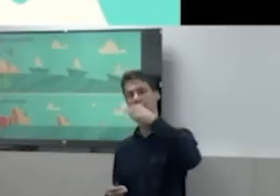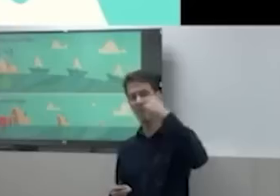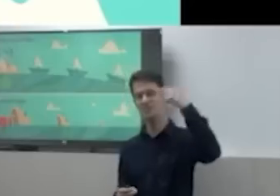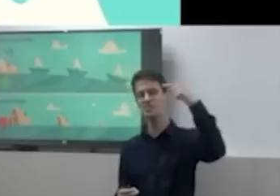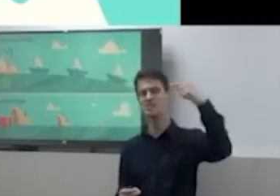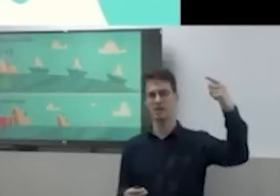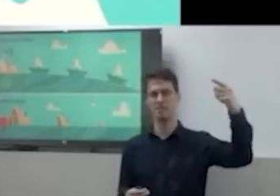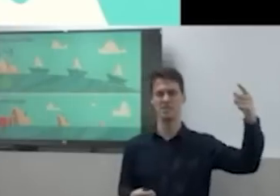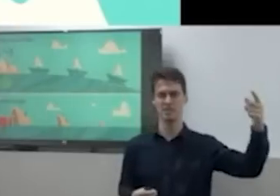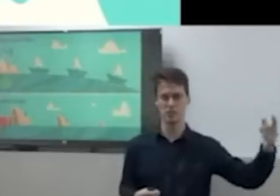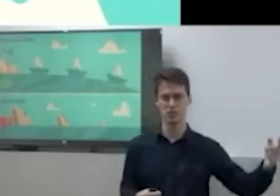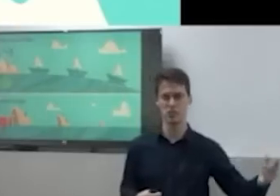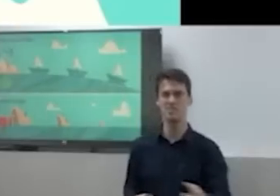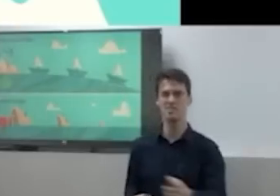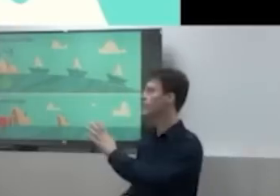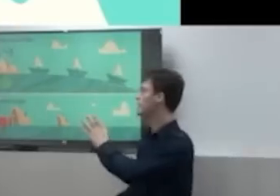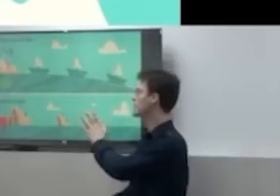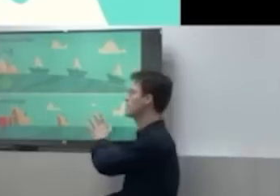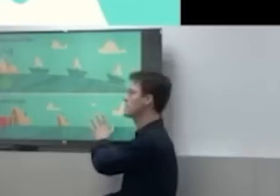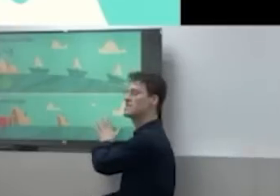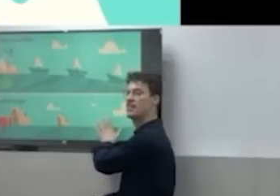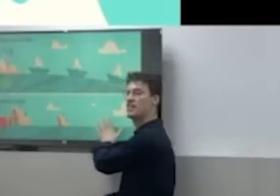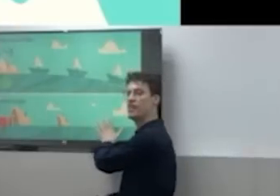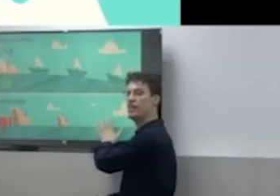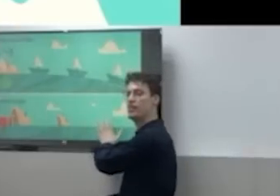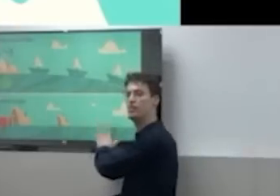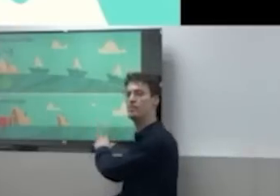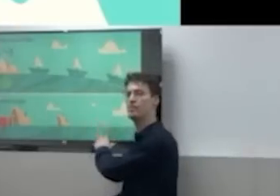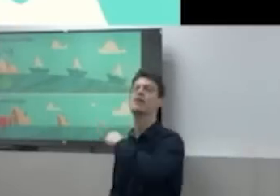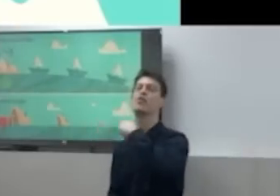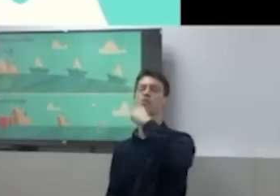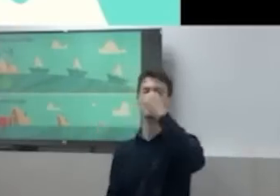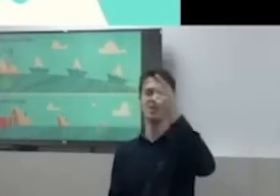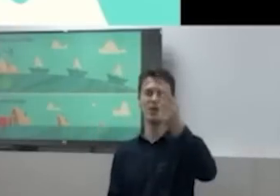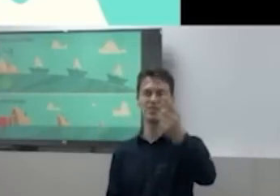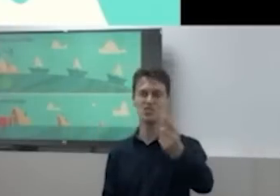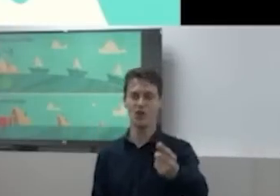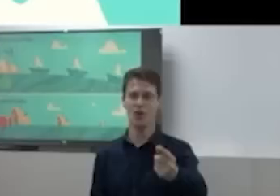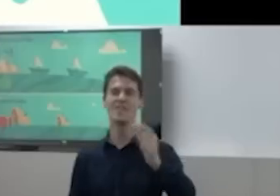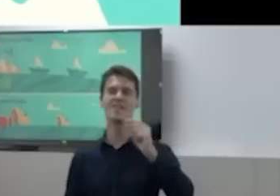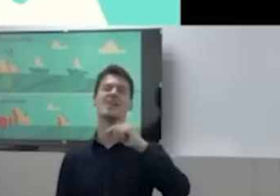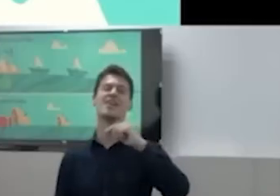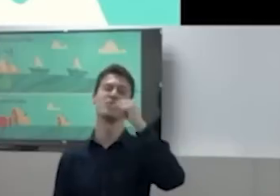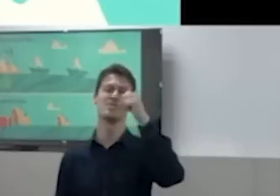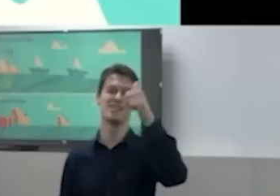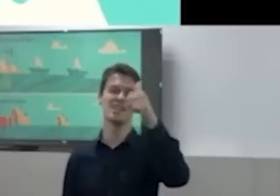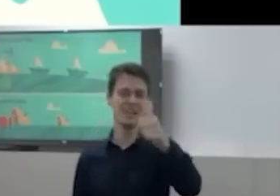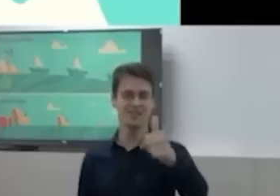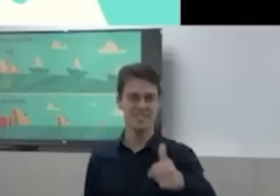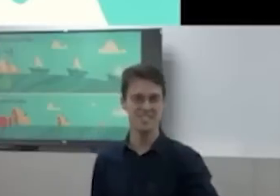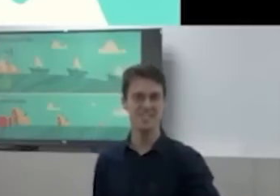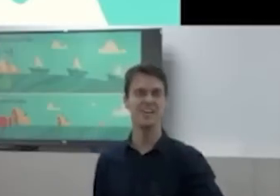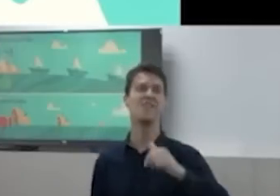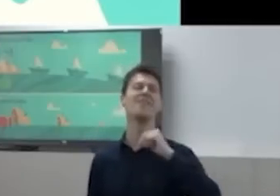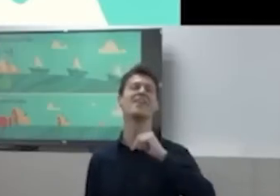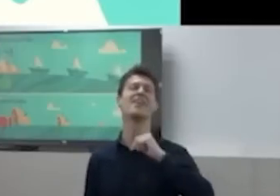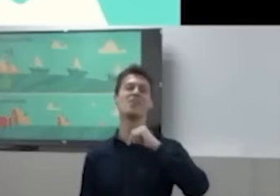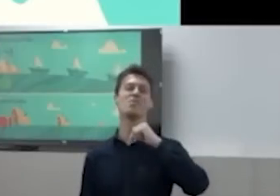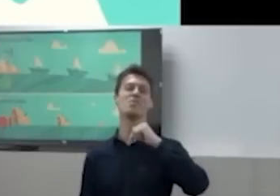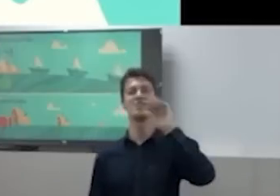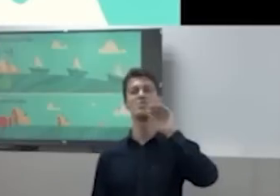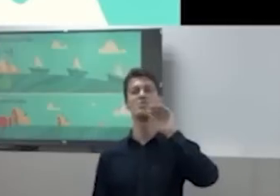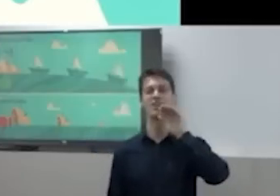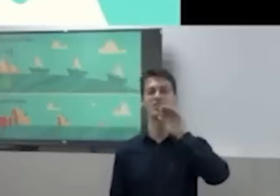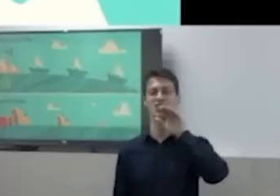mostrei várias representações dessa mesma cena do navio. Eu comecei com a história, eu mostrei a